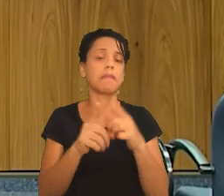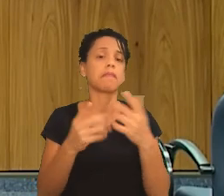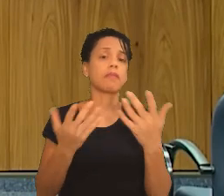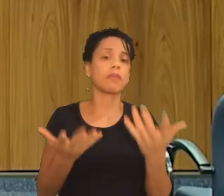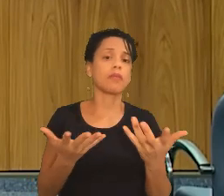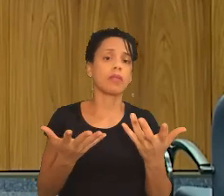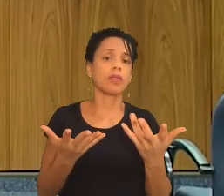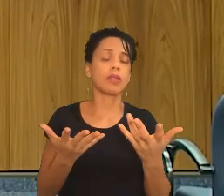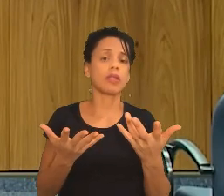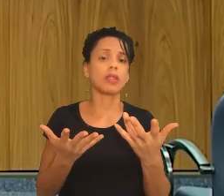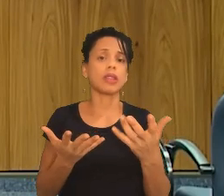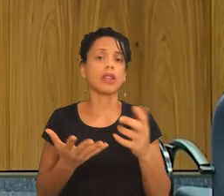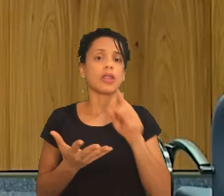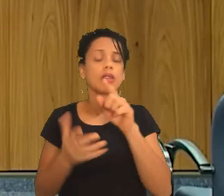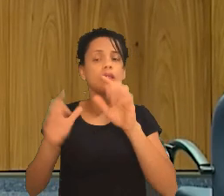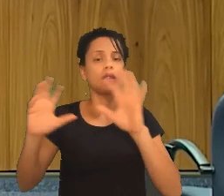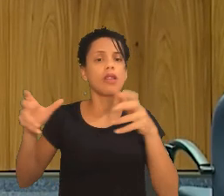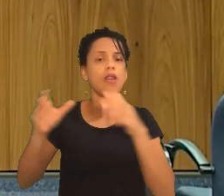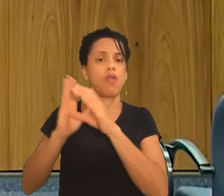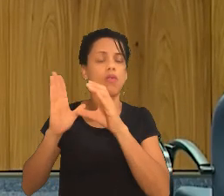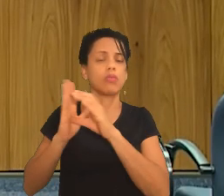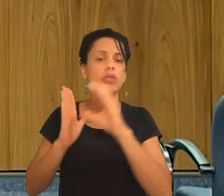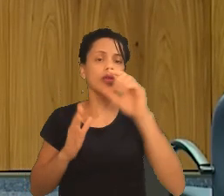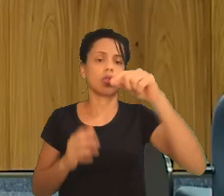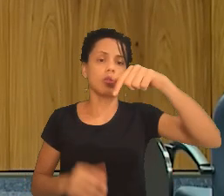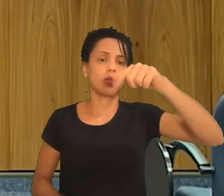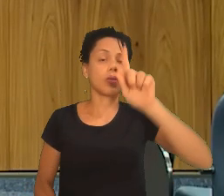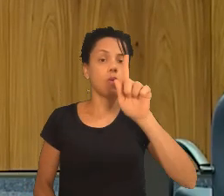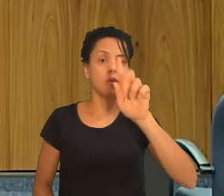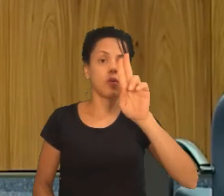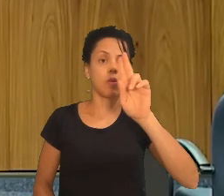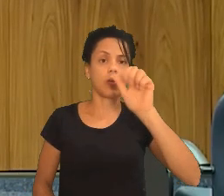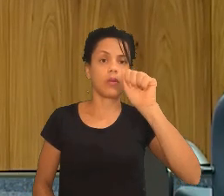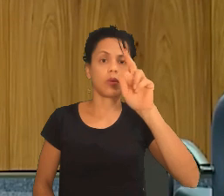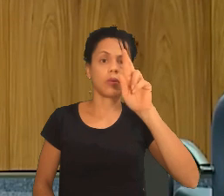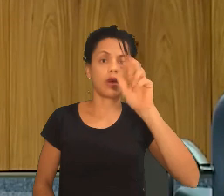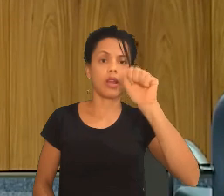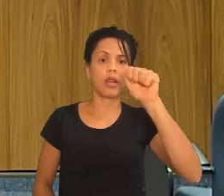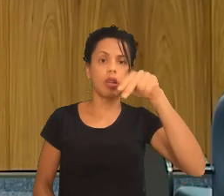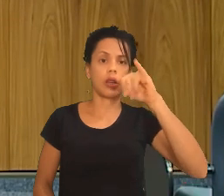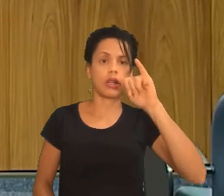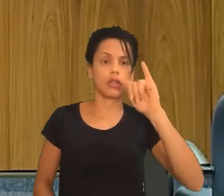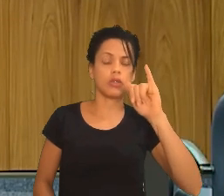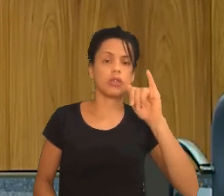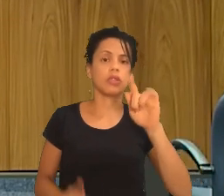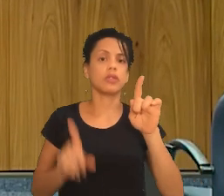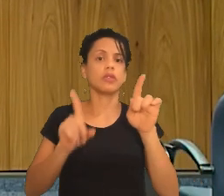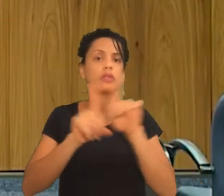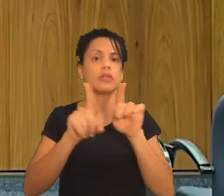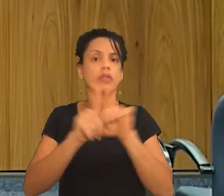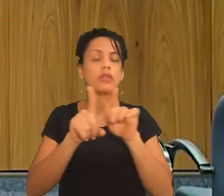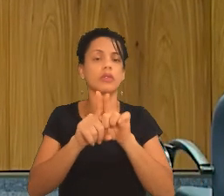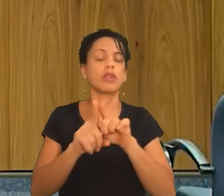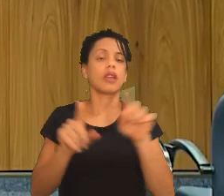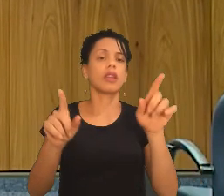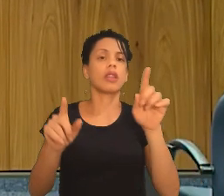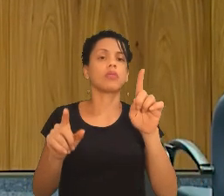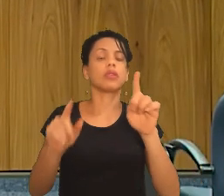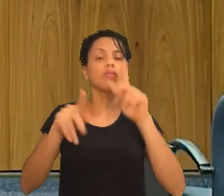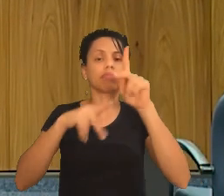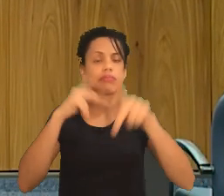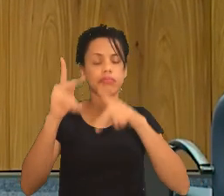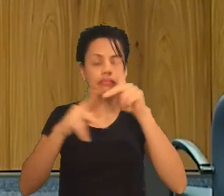chamada colônia Guarani, né, e não só no Krenak, no chamado presídio Krenak, né, que também